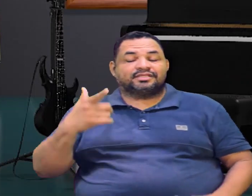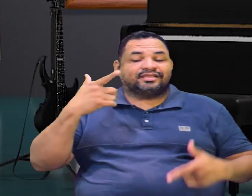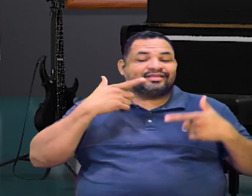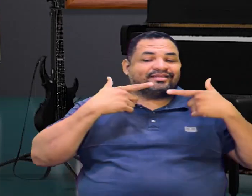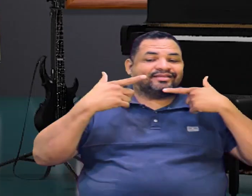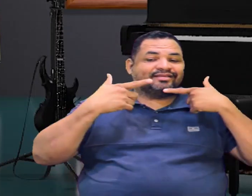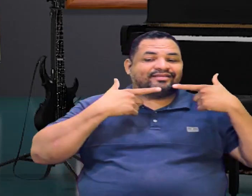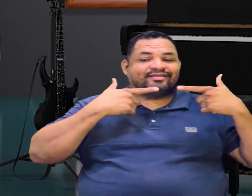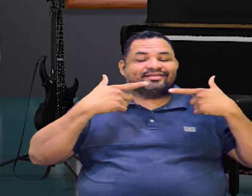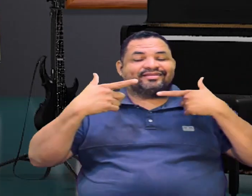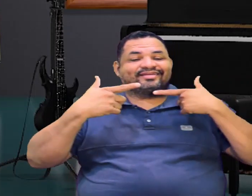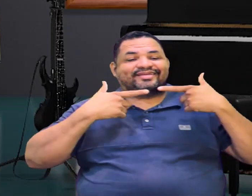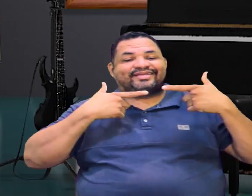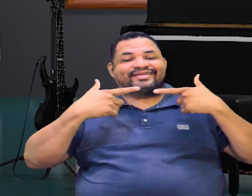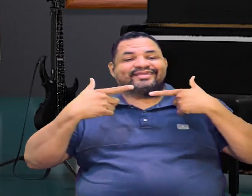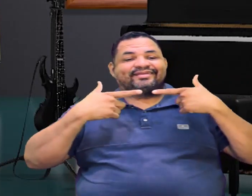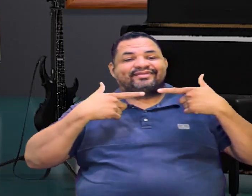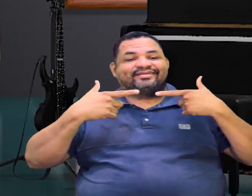Sorrir